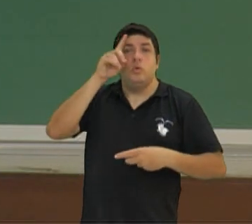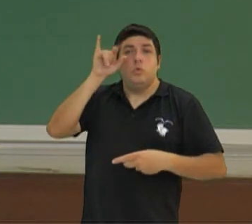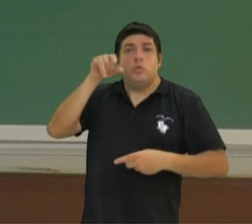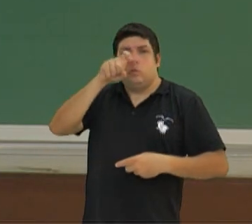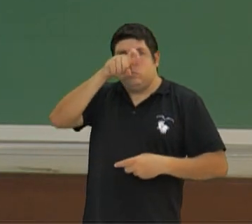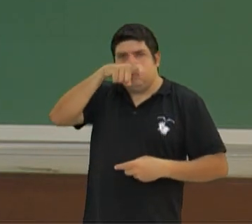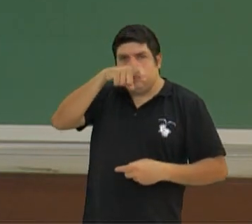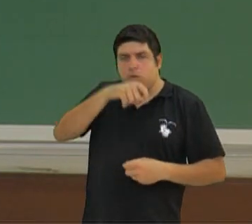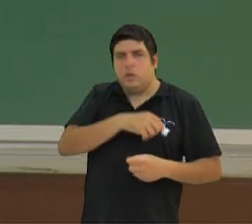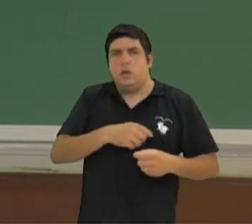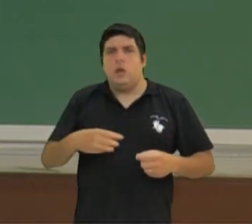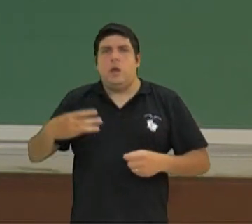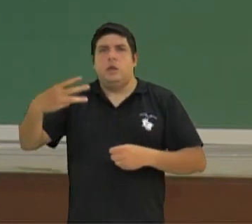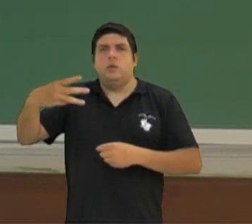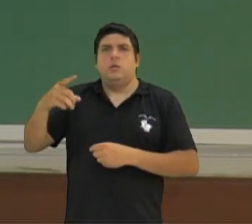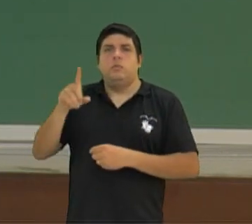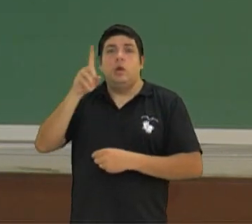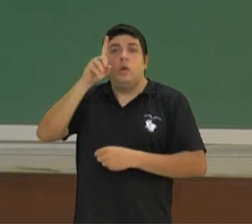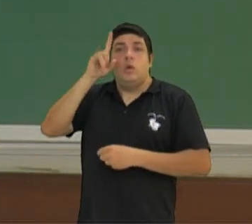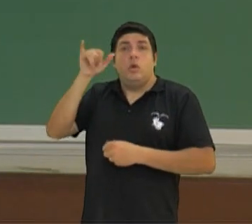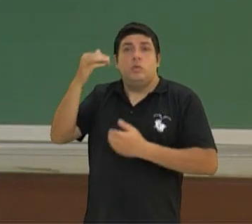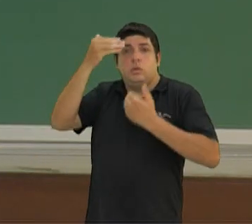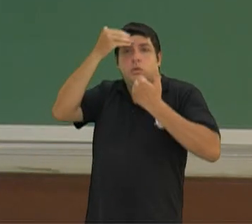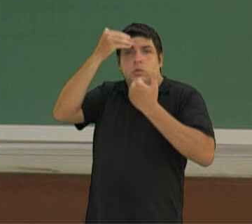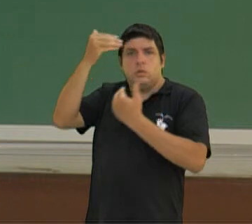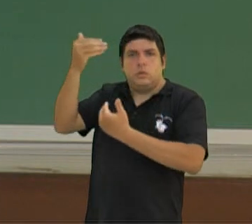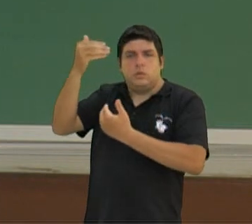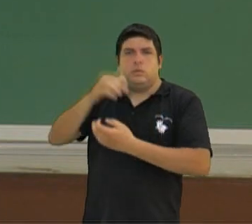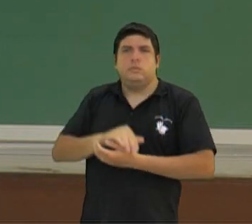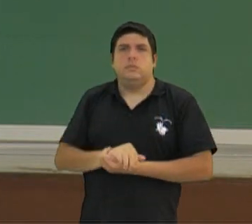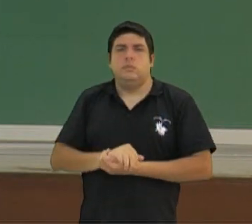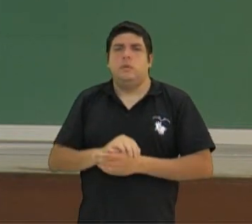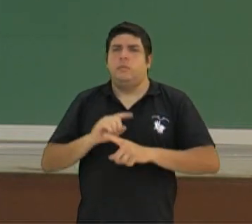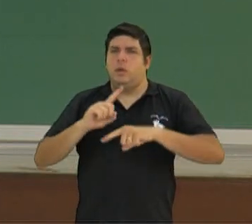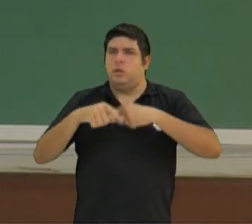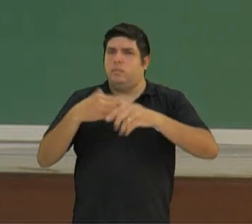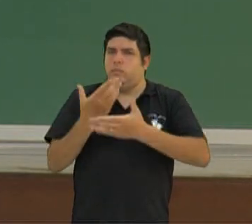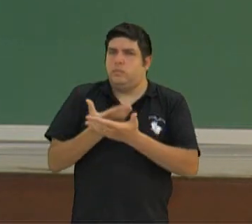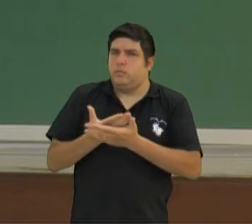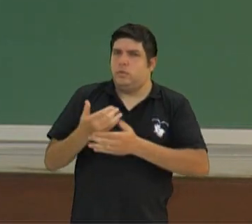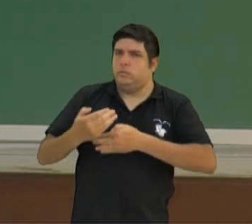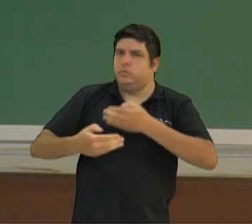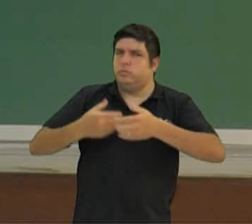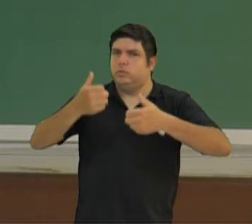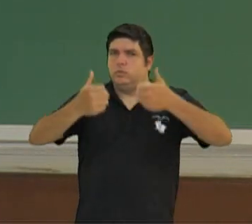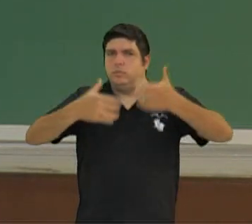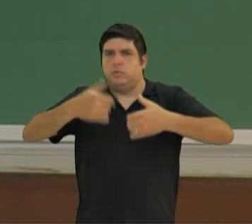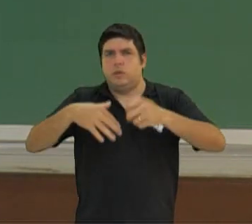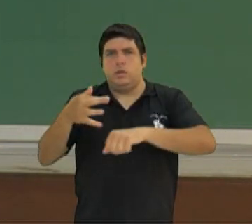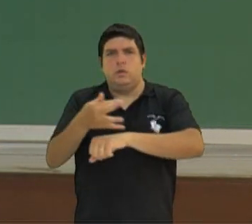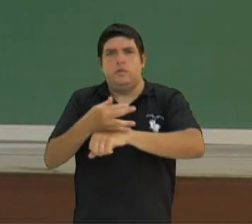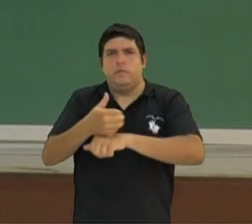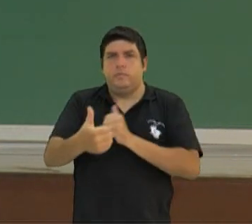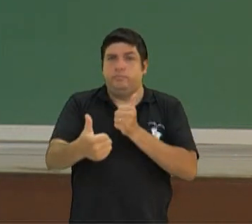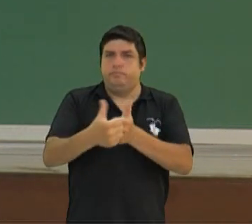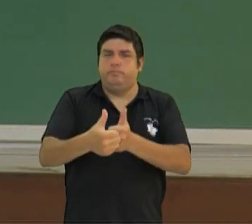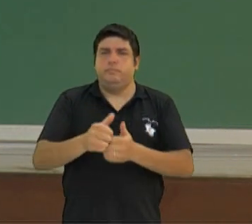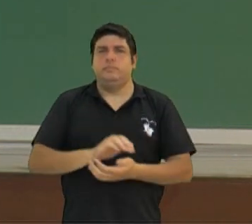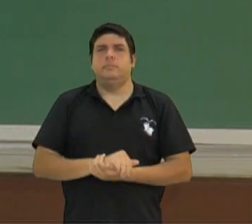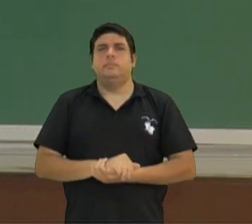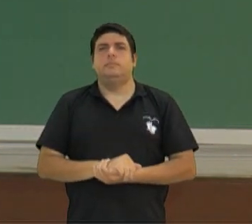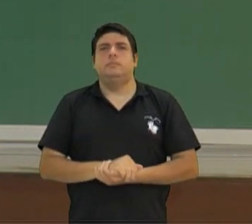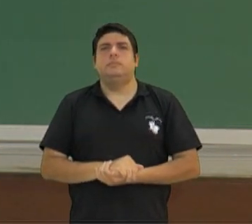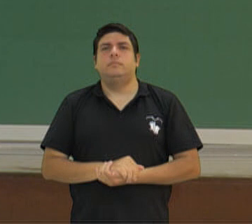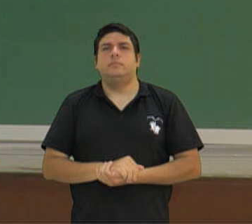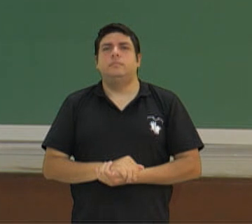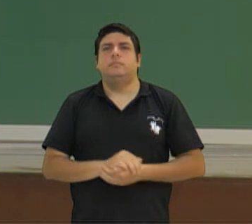Thanksgiving, que fala que é o Dia de Ação de Graças. Mais para frente, nas próximas aulas, a gente conversa, porque esse feriado também já está chegando. E a